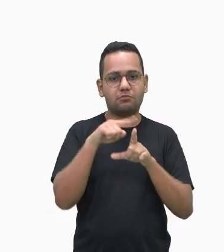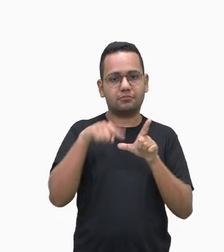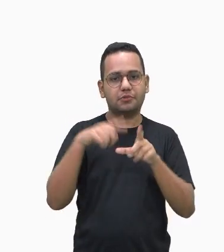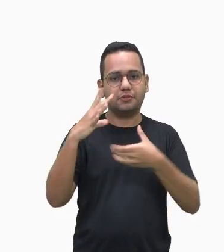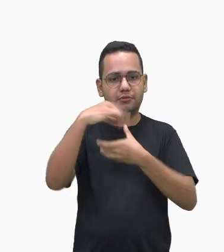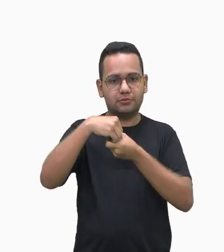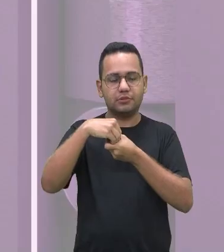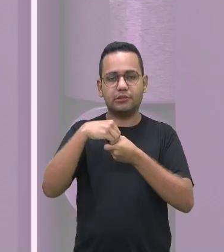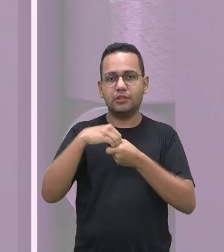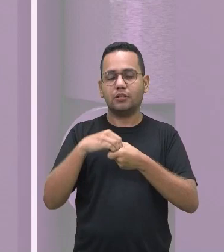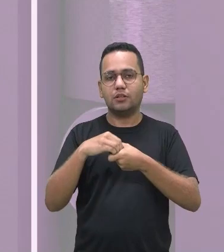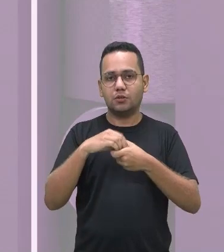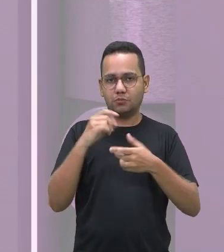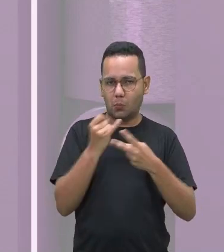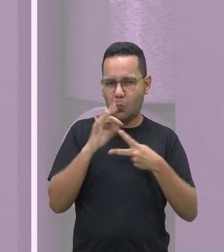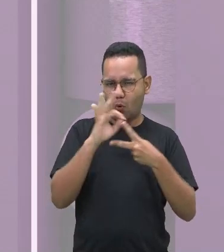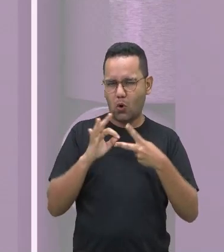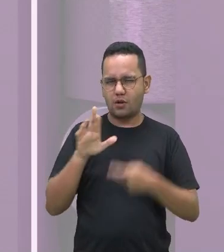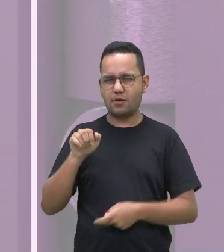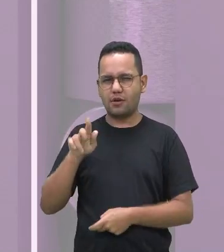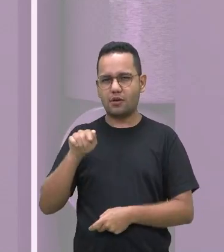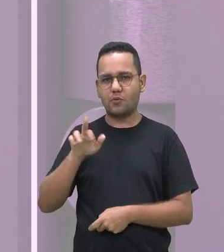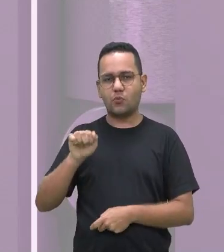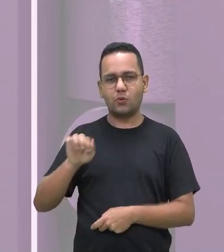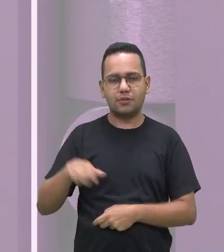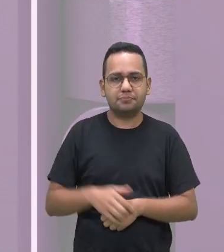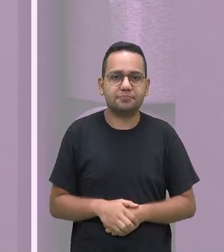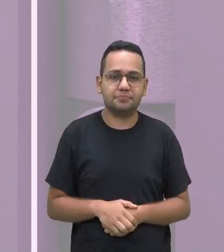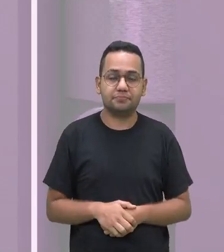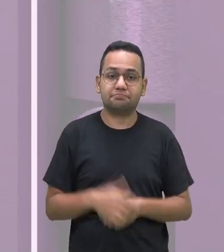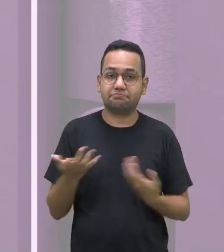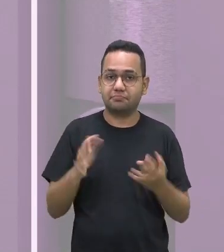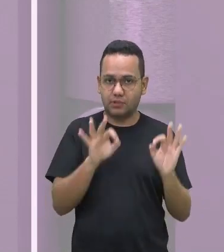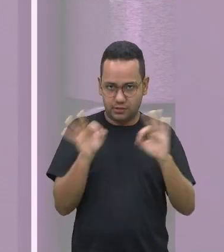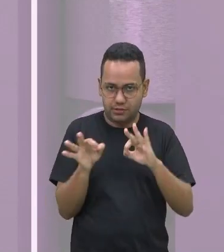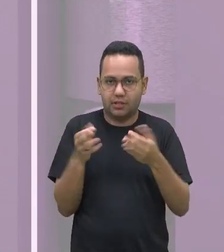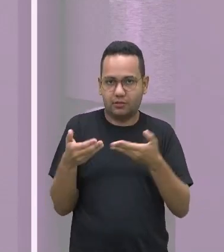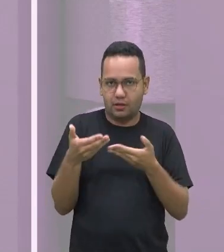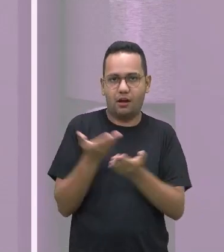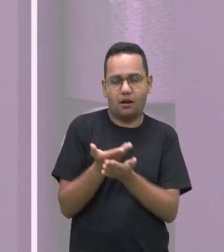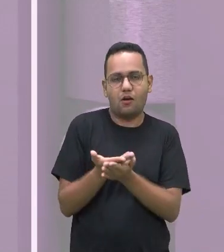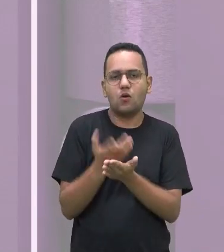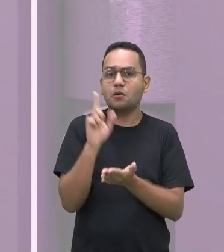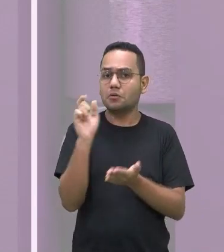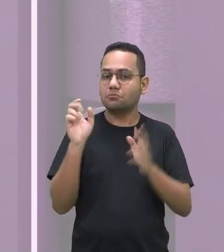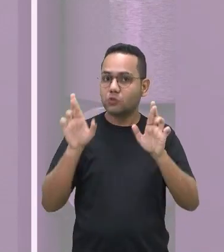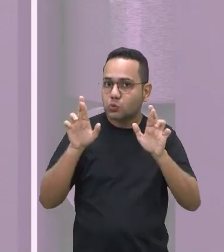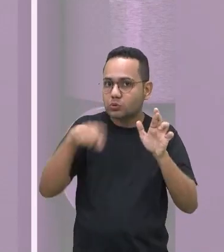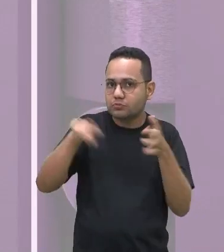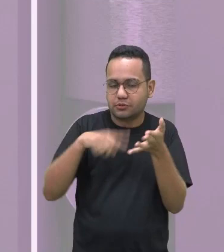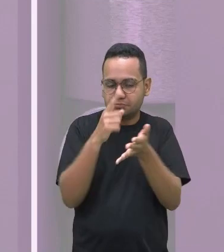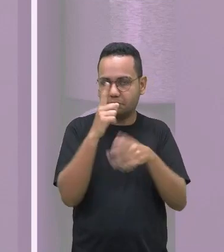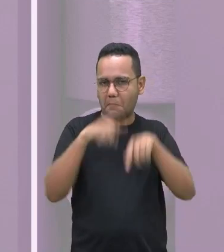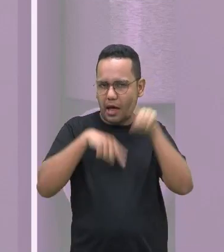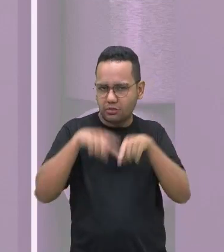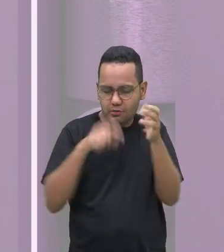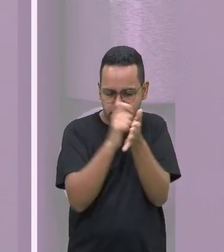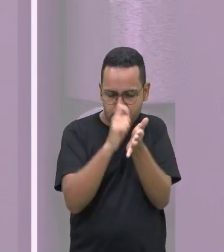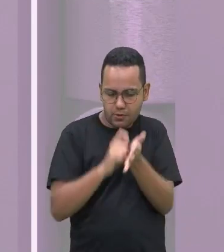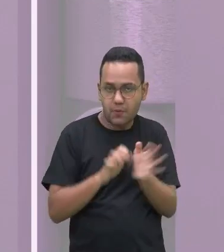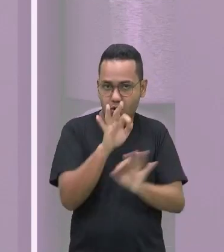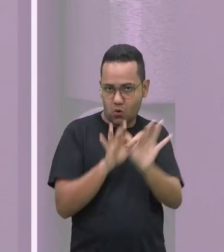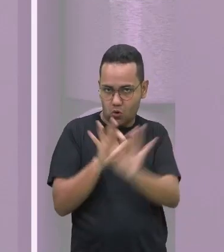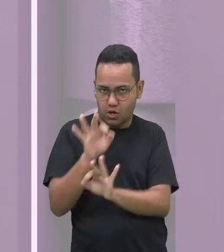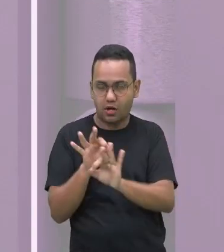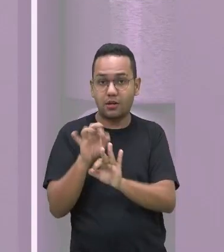polígono regular. Então, iniciando a nossa aula, eu espero que o seu material de anotação já esteja aí todo organizado.